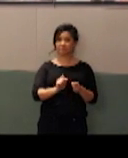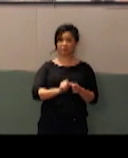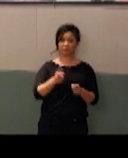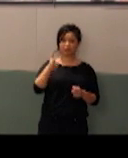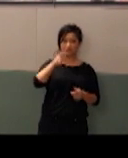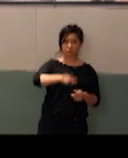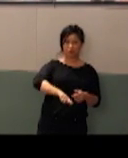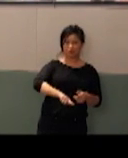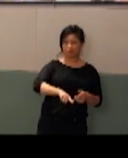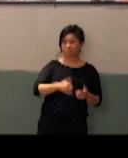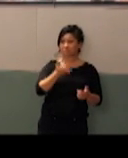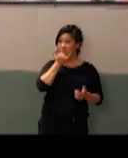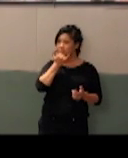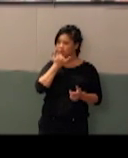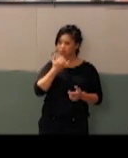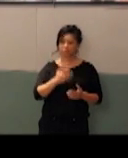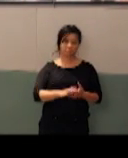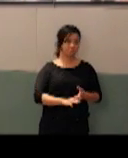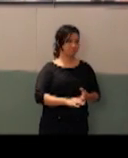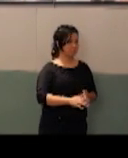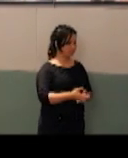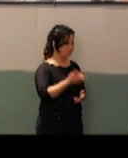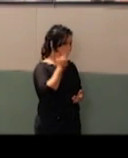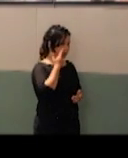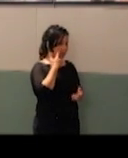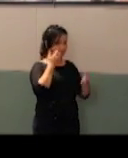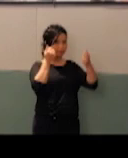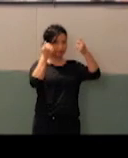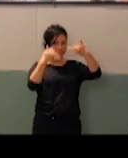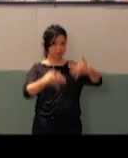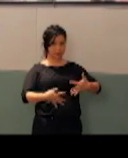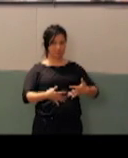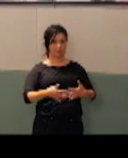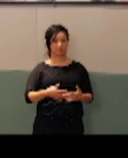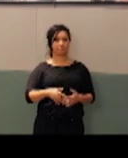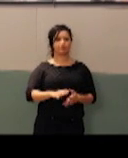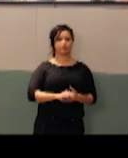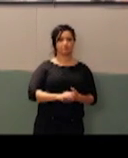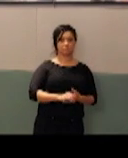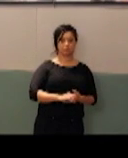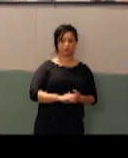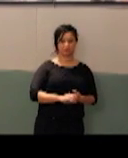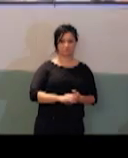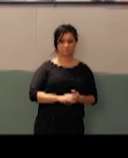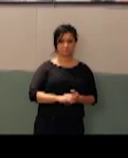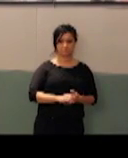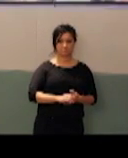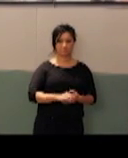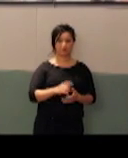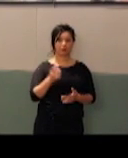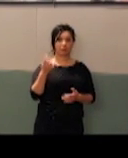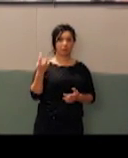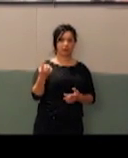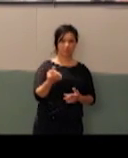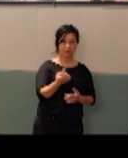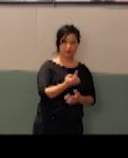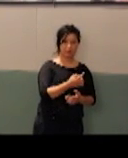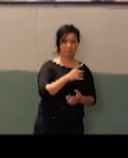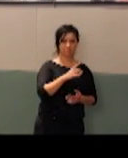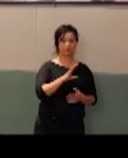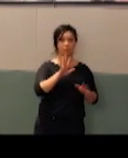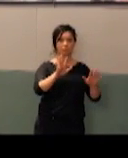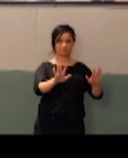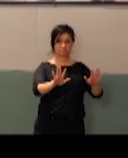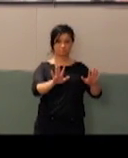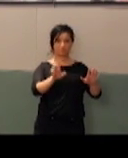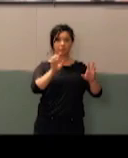isso? O acordo com os assessores foi que vocês tivessem tempo, de vez de ter 3-4 minutos. Eu só vou